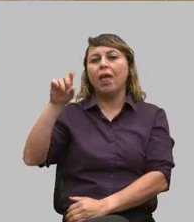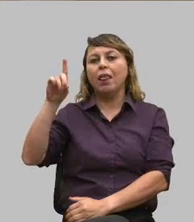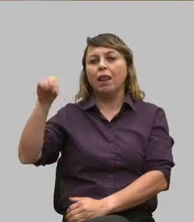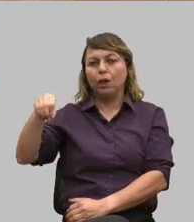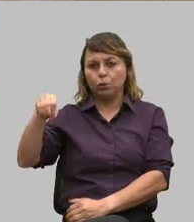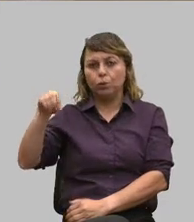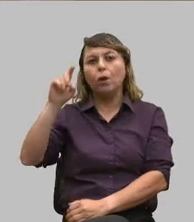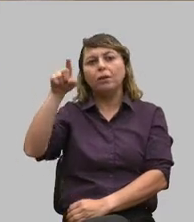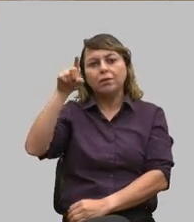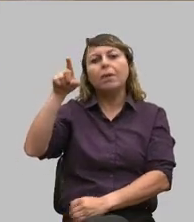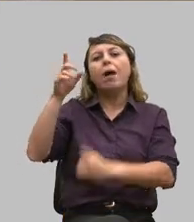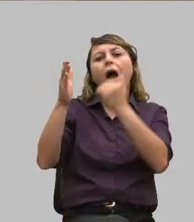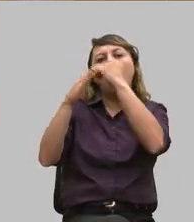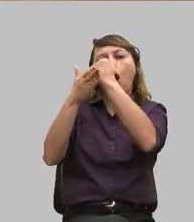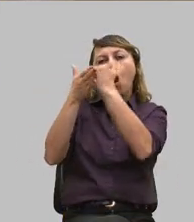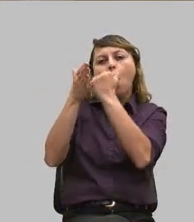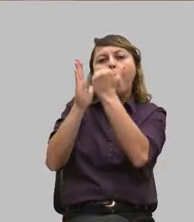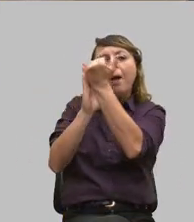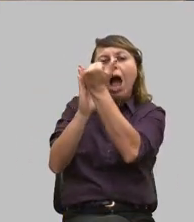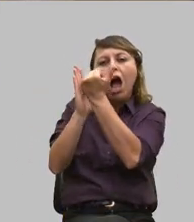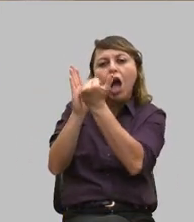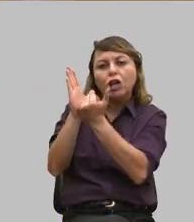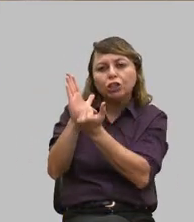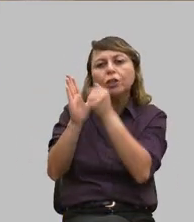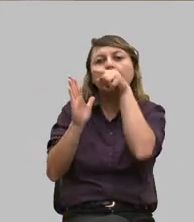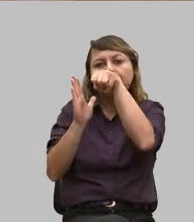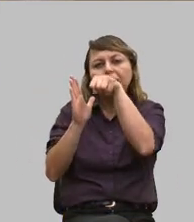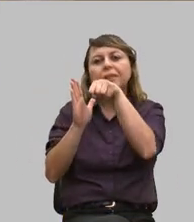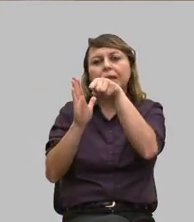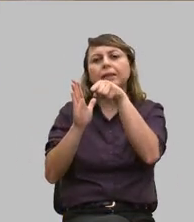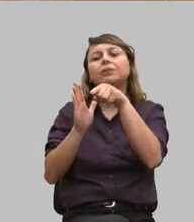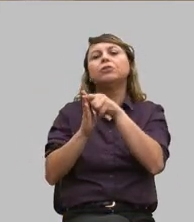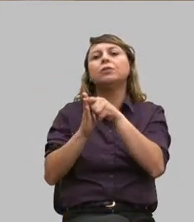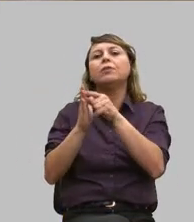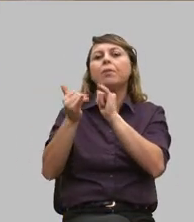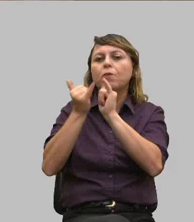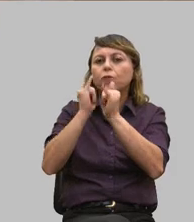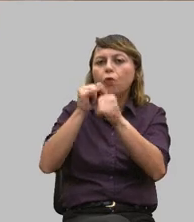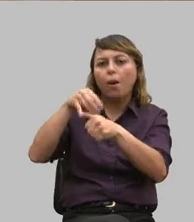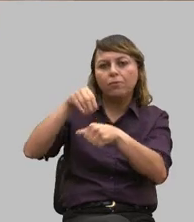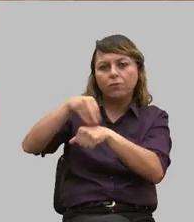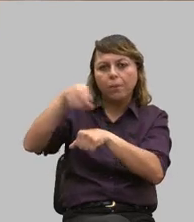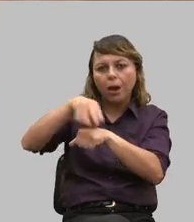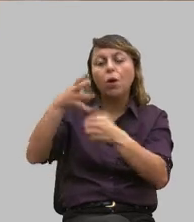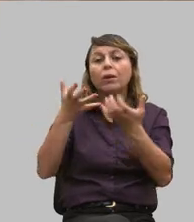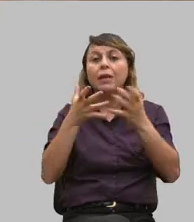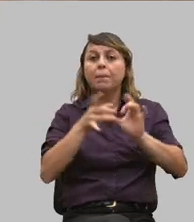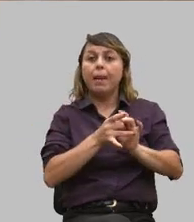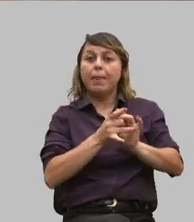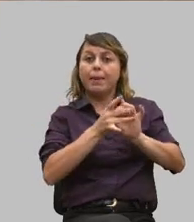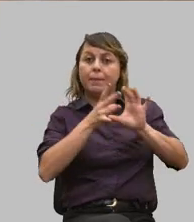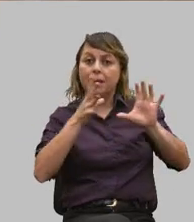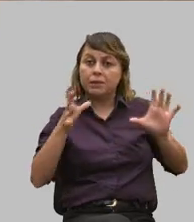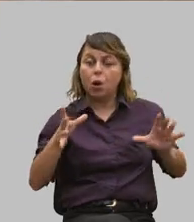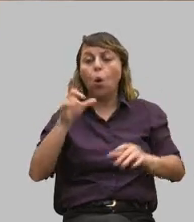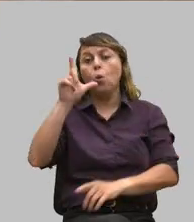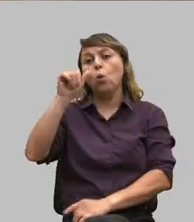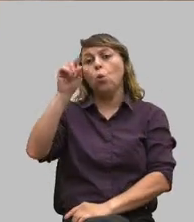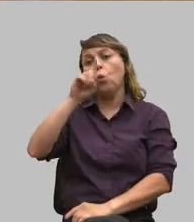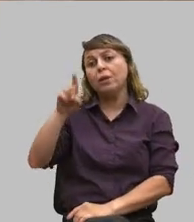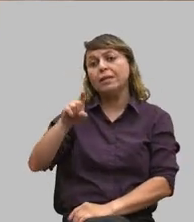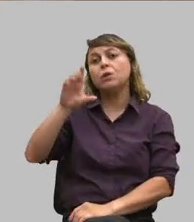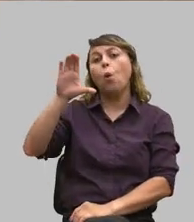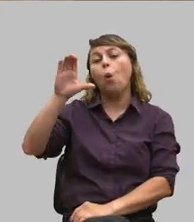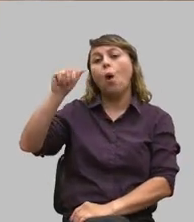uma agenda pra gente ver isso também e aqui secretário eu queria uma liberação ou do Luiz Fernando ou da Camila